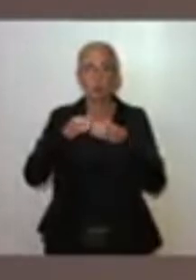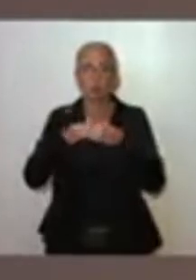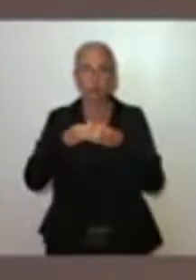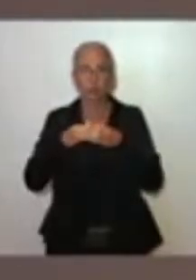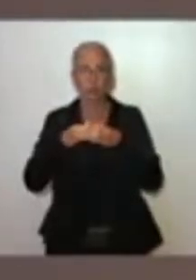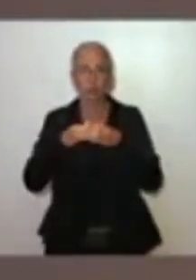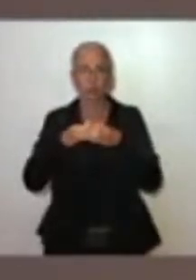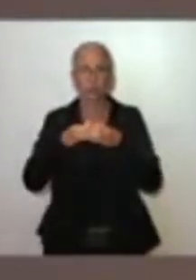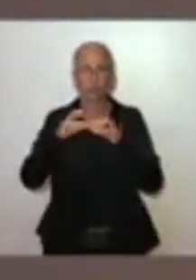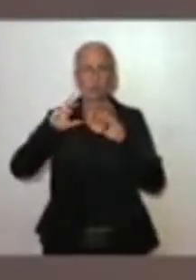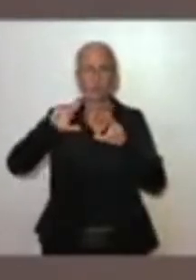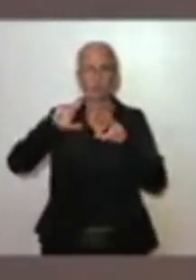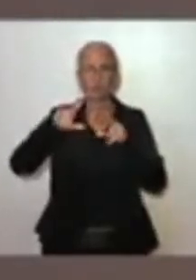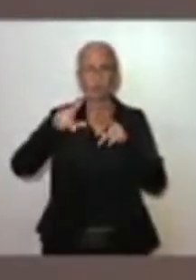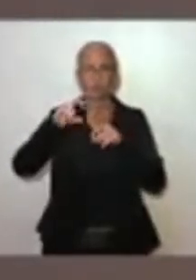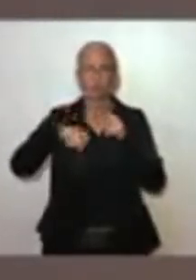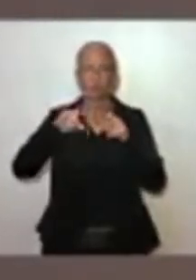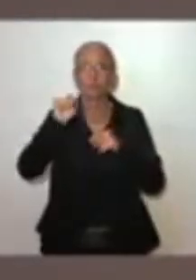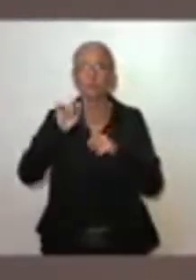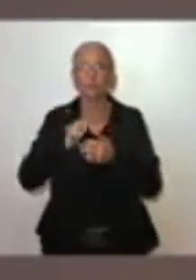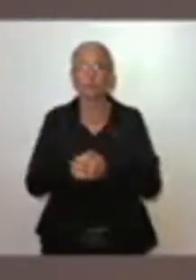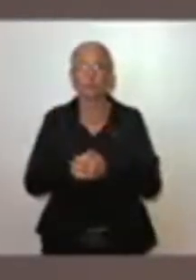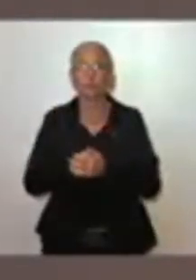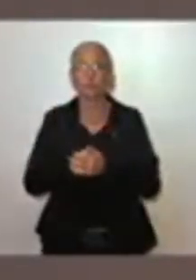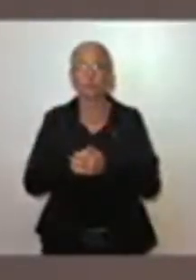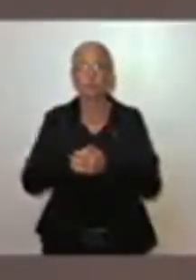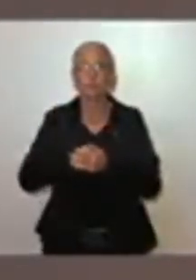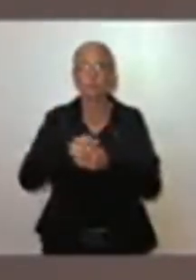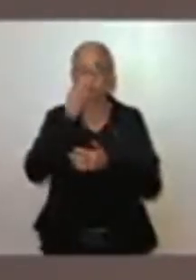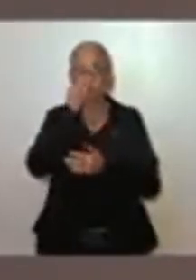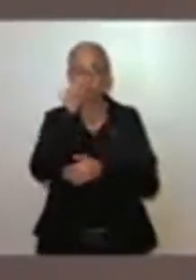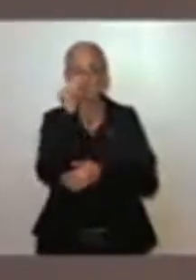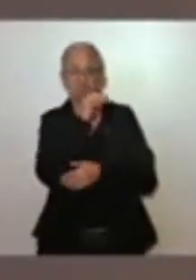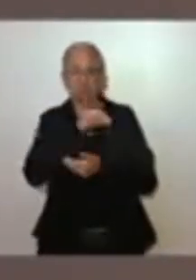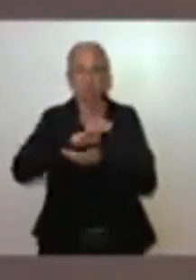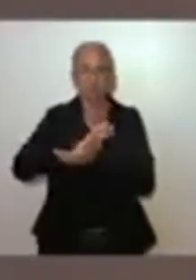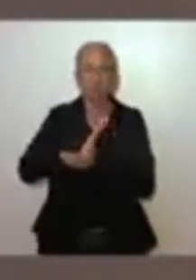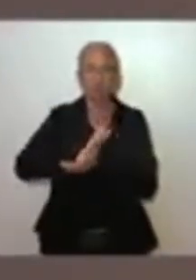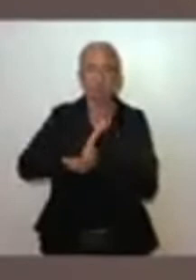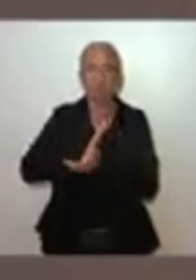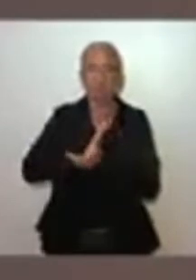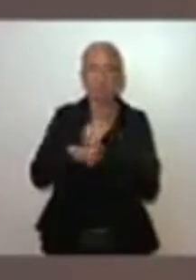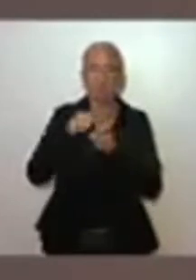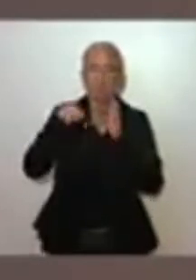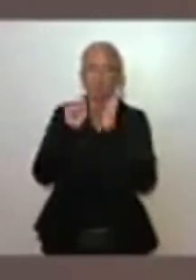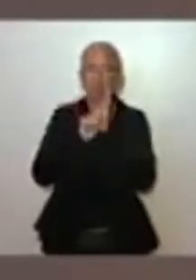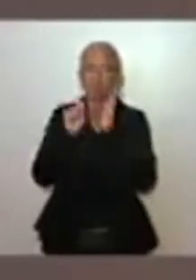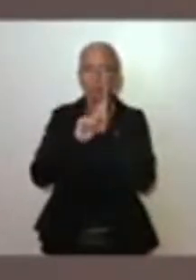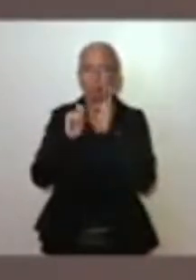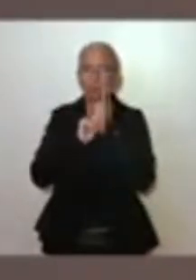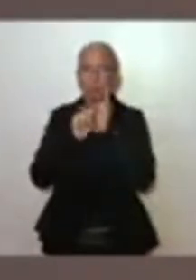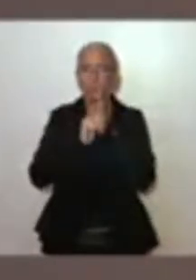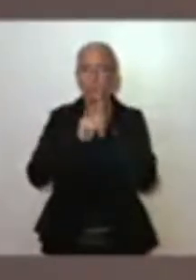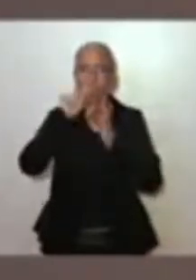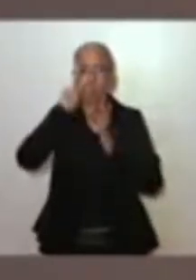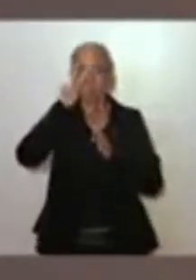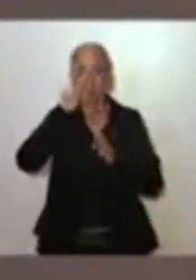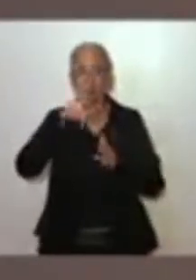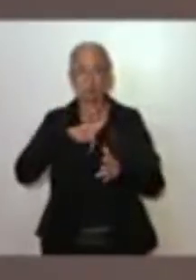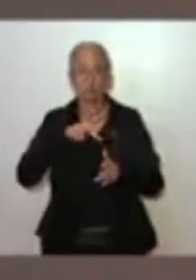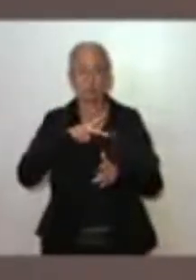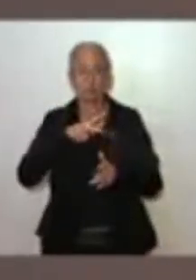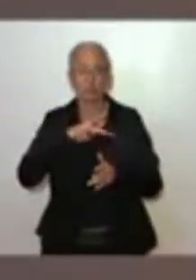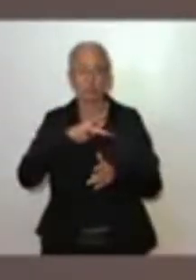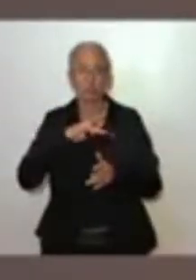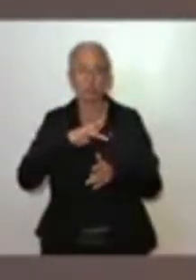que como Ministro votou pela descriminalização do porte de maconha para consumo pessoal não